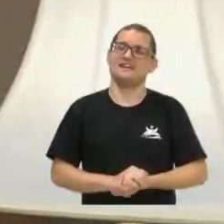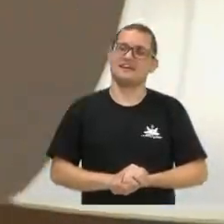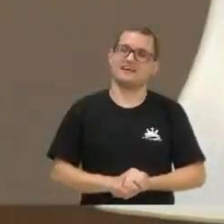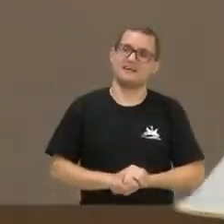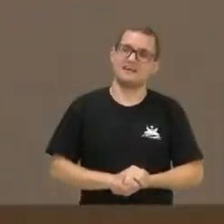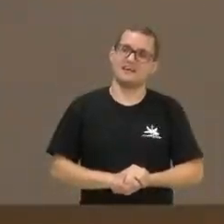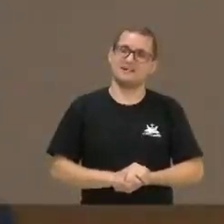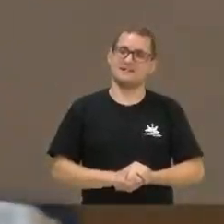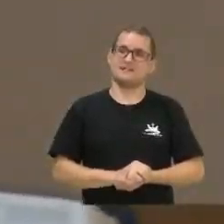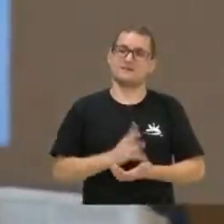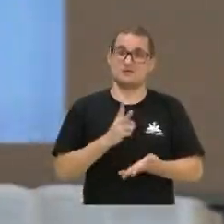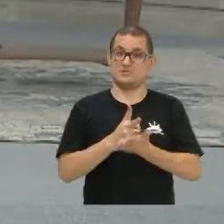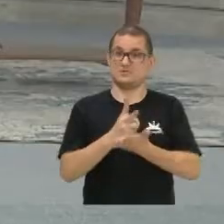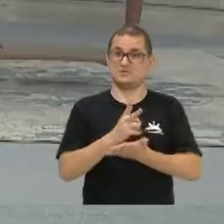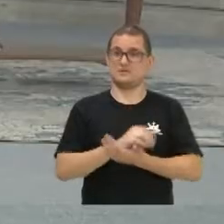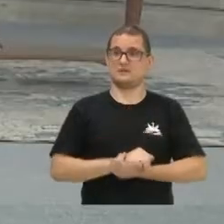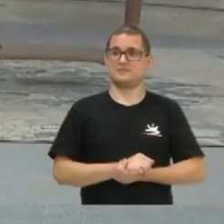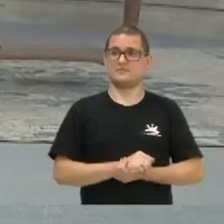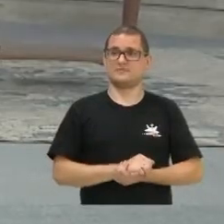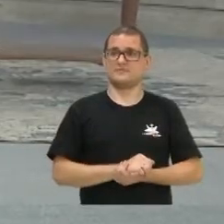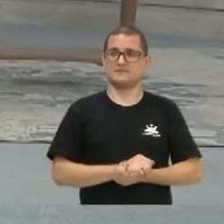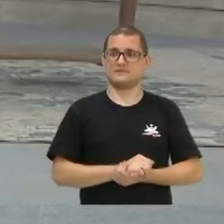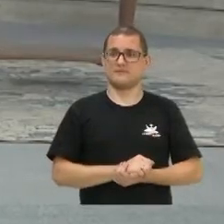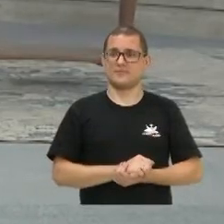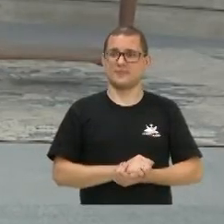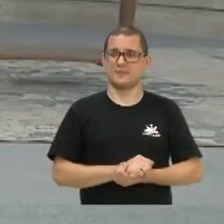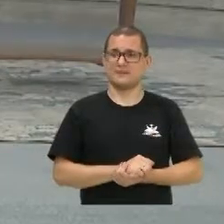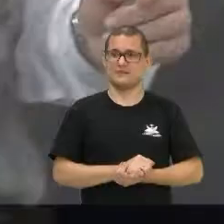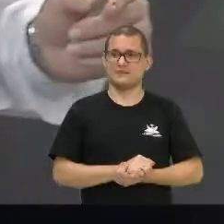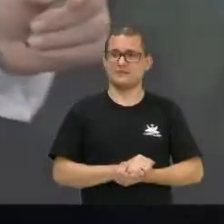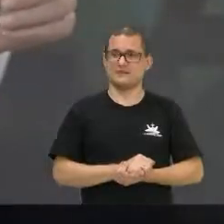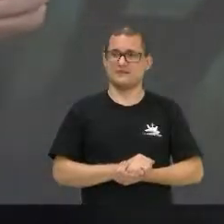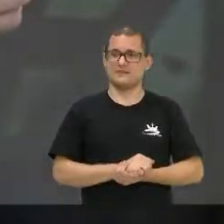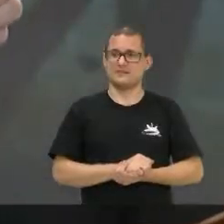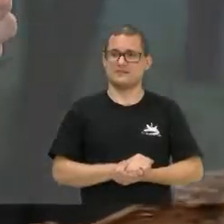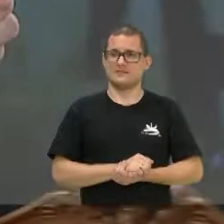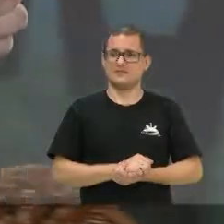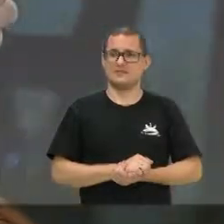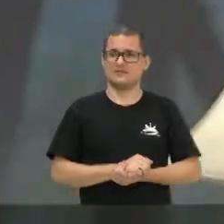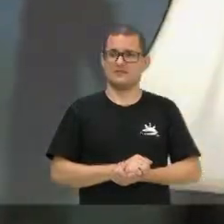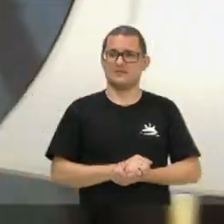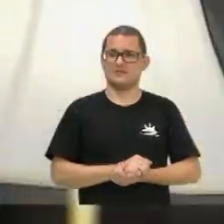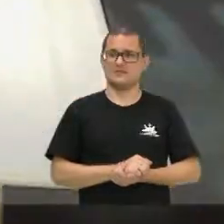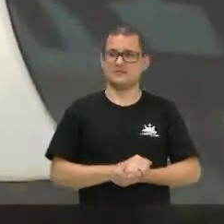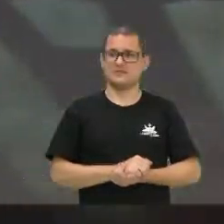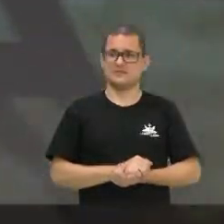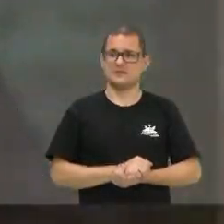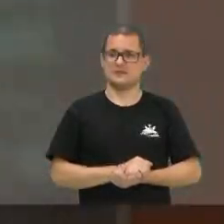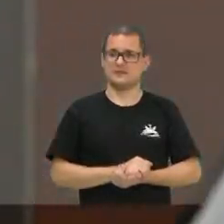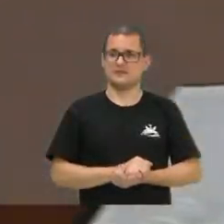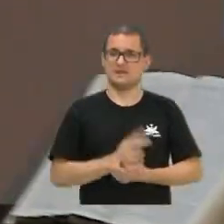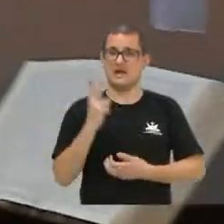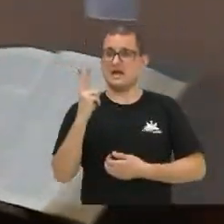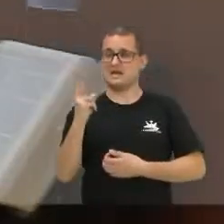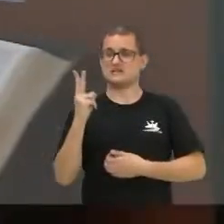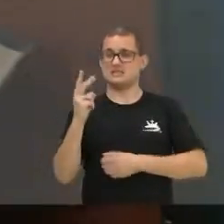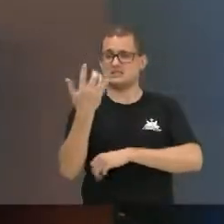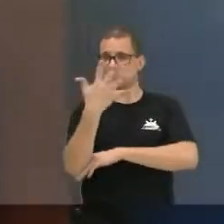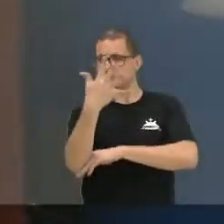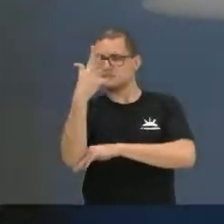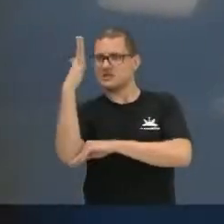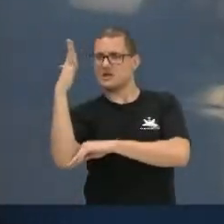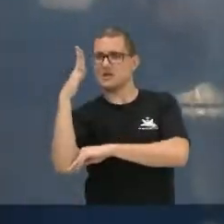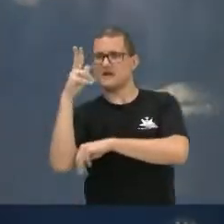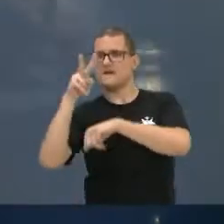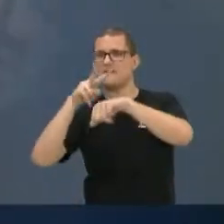vamos lá mas voltemos aqui observemos estas duas oliveiras estão a